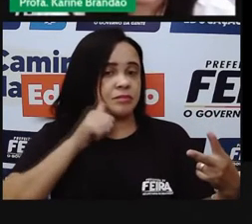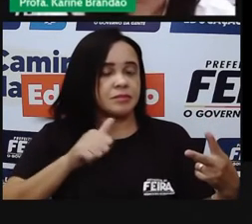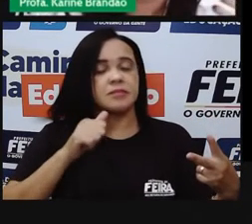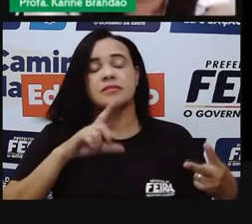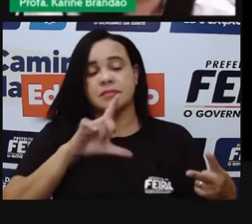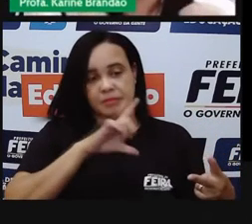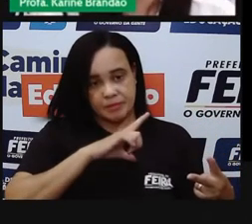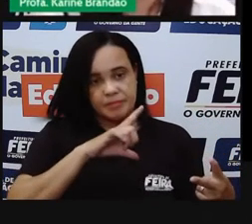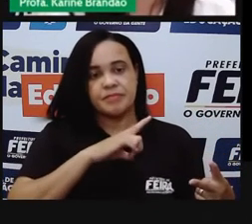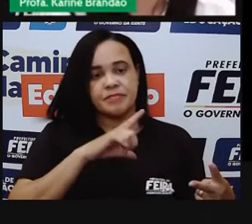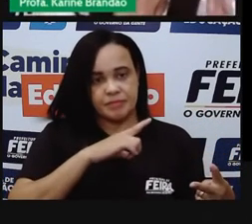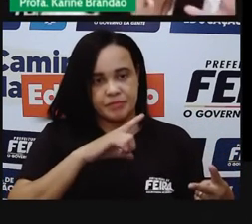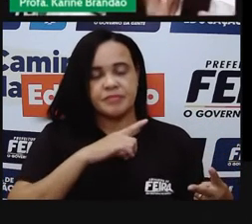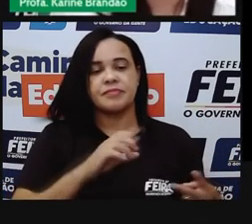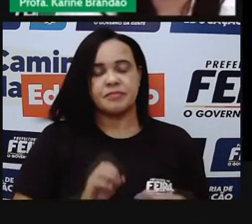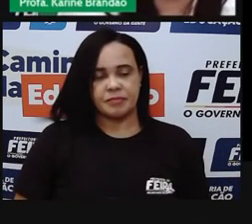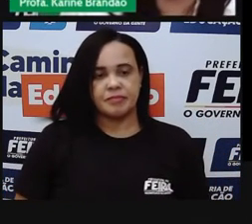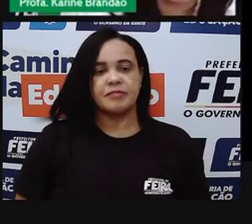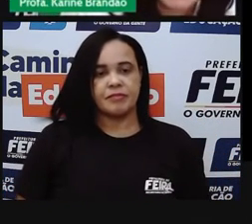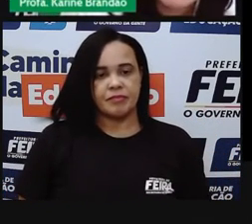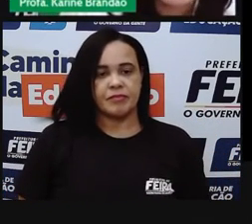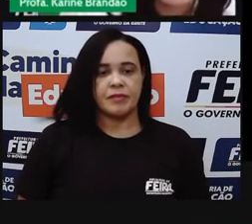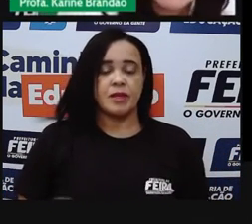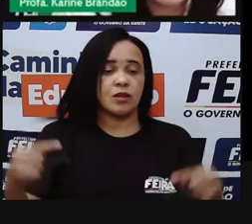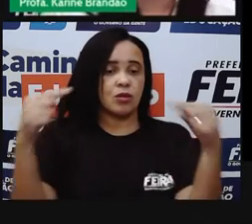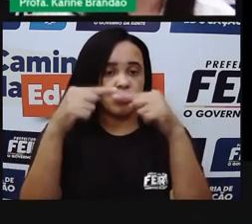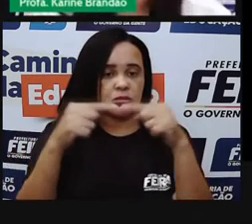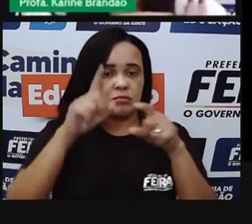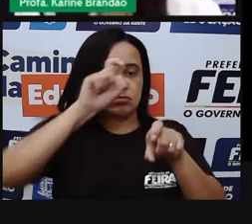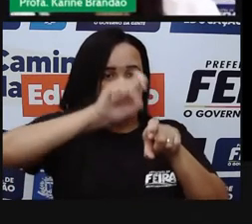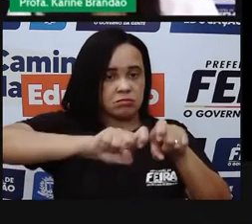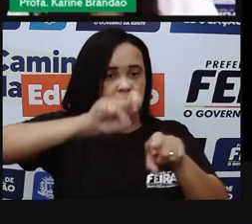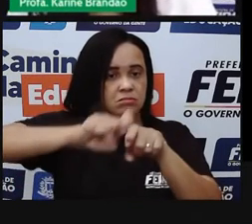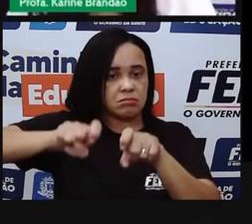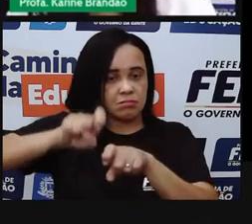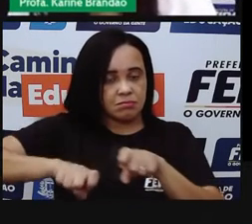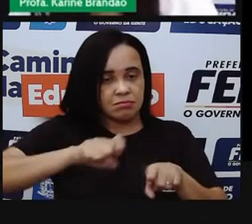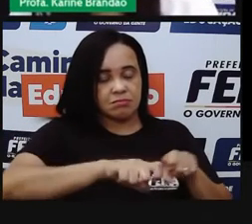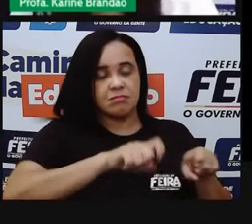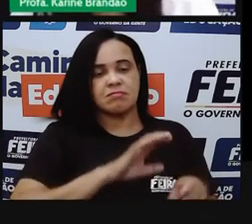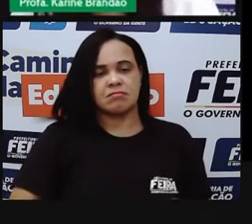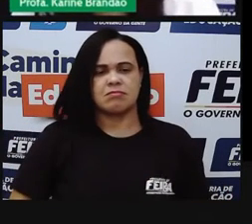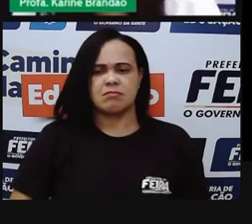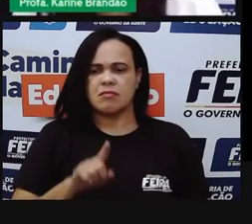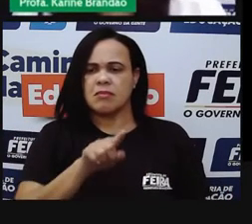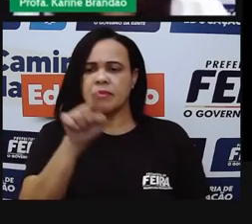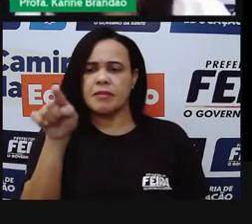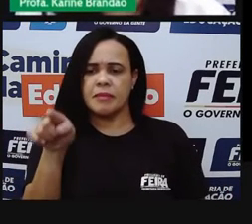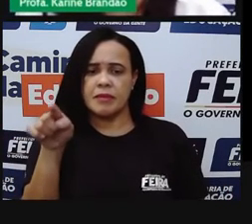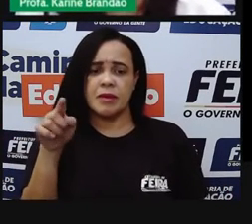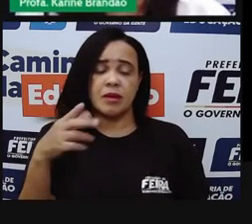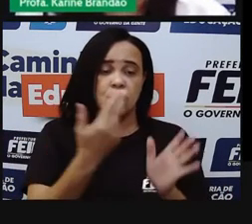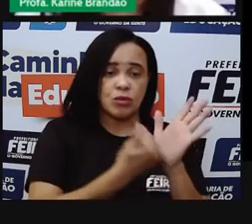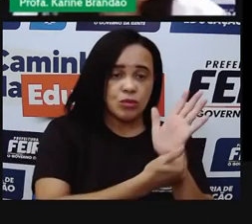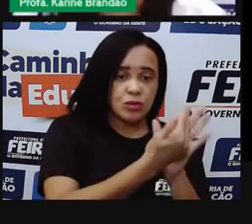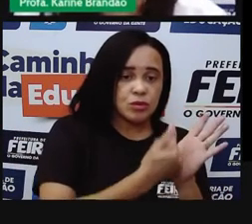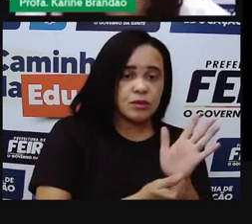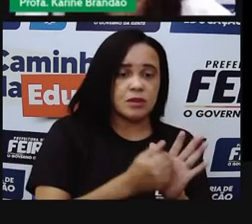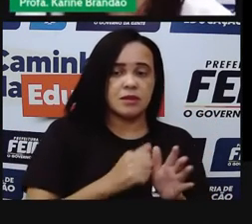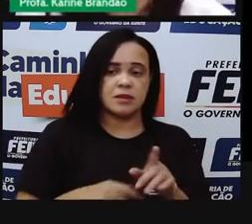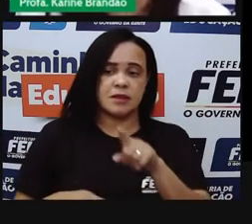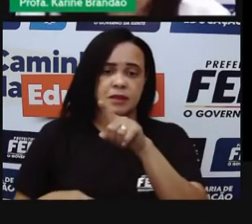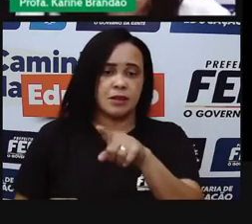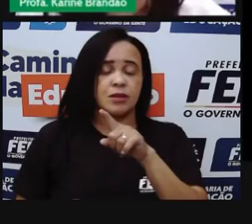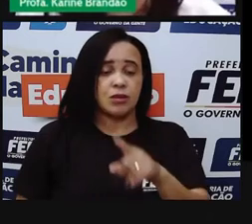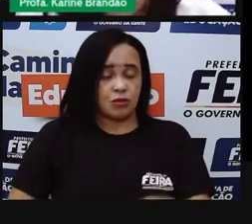reprodução tem, então, reprodução sexuada. Só que a gente vê aqui na direita, né, que existe também seres vivos